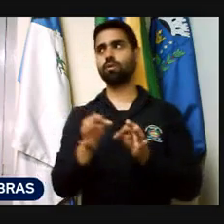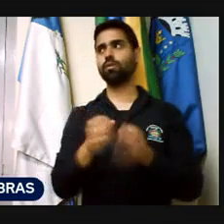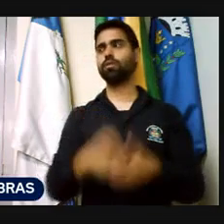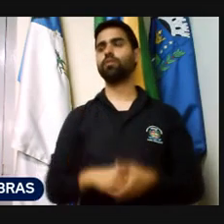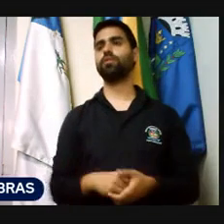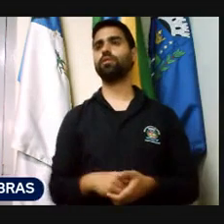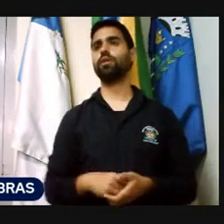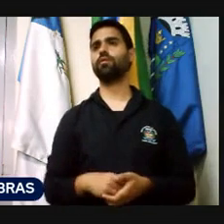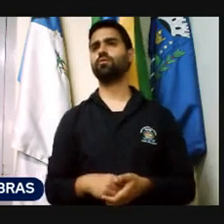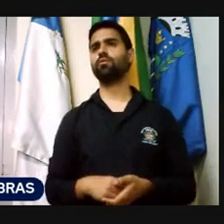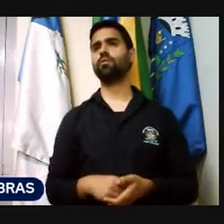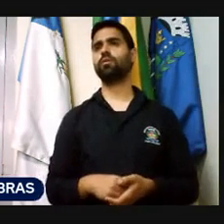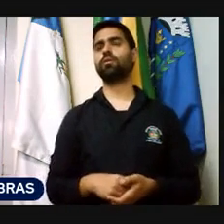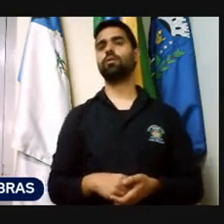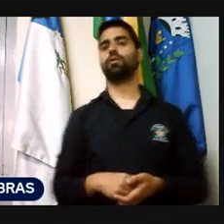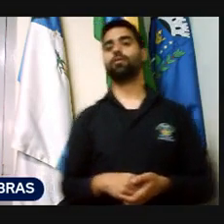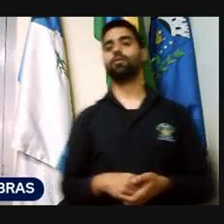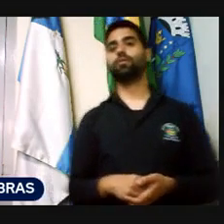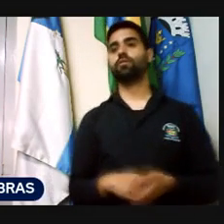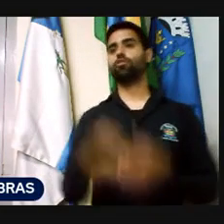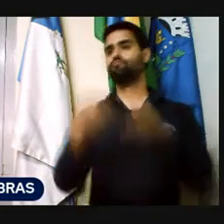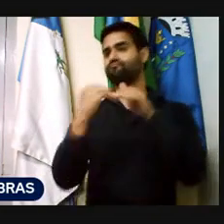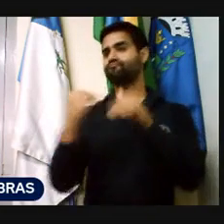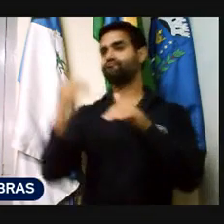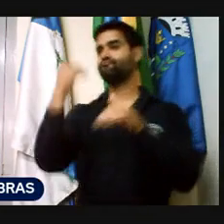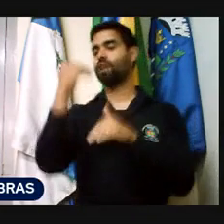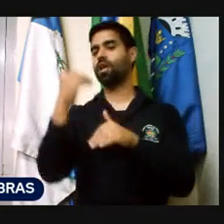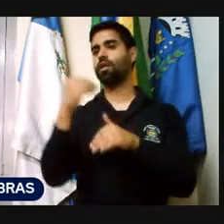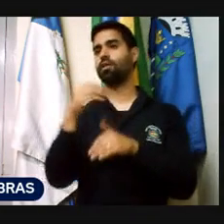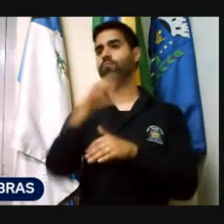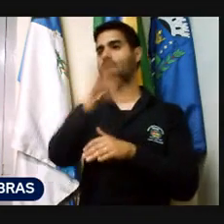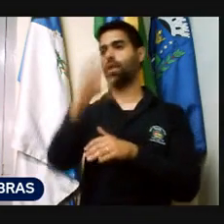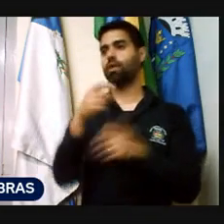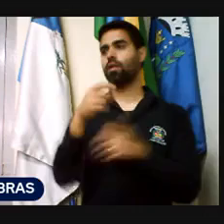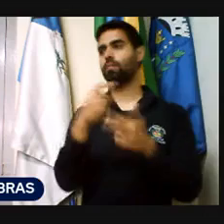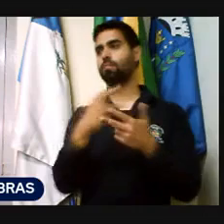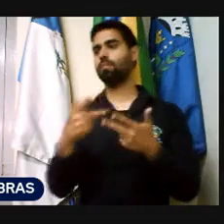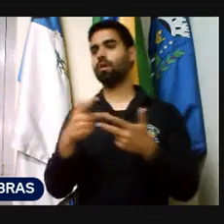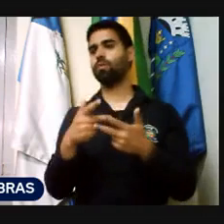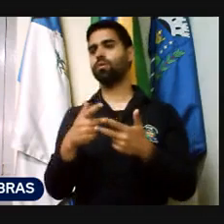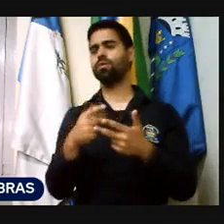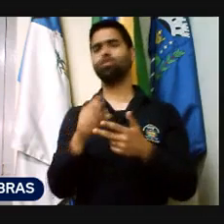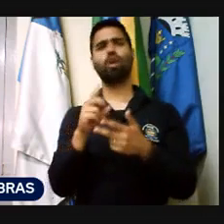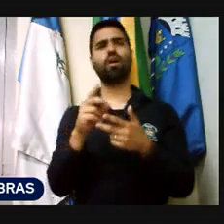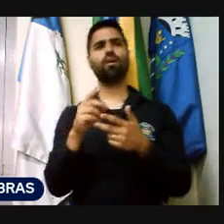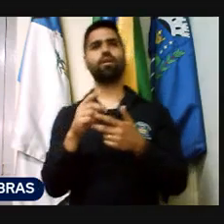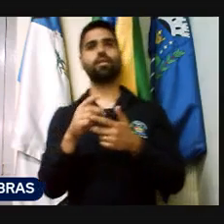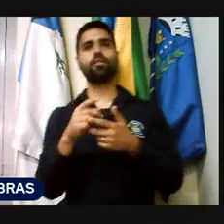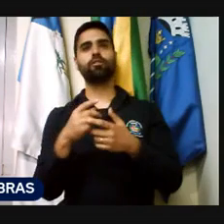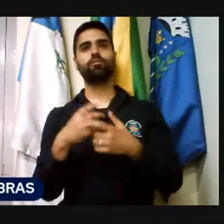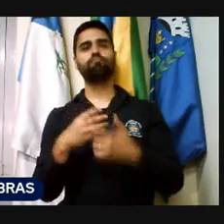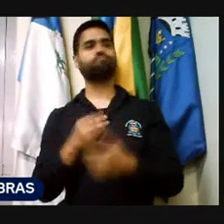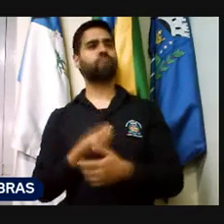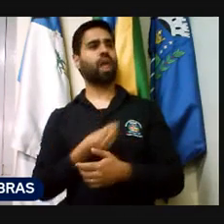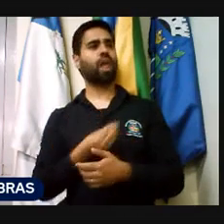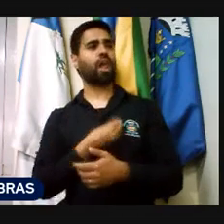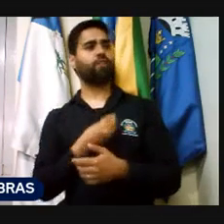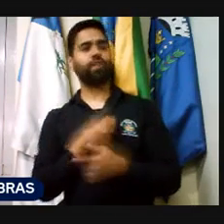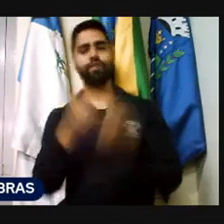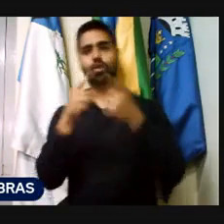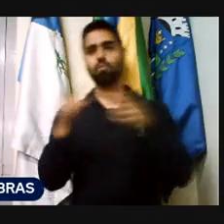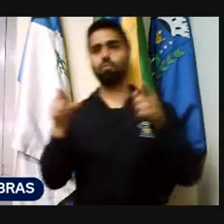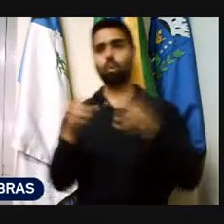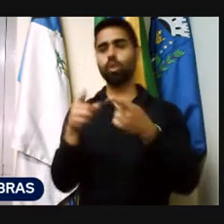que dignifica, né, o nosso distrito, que é essencialmente musical, que tem lá a Seresta